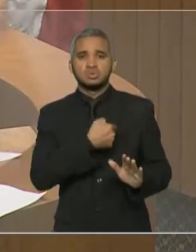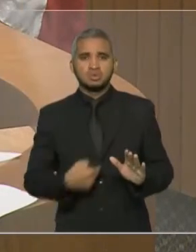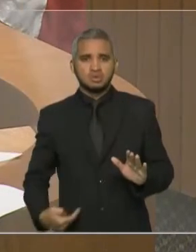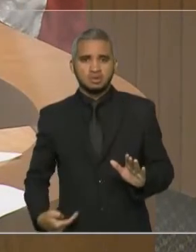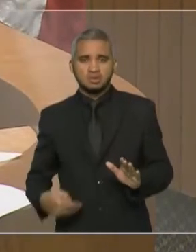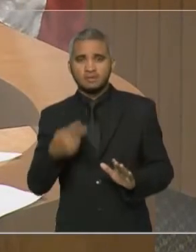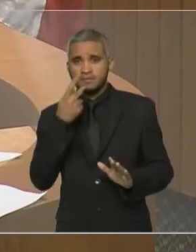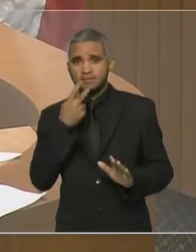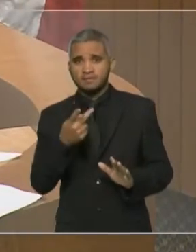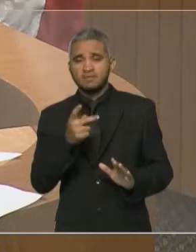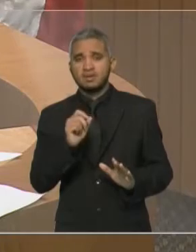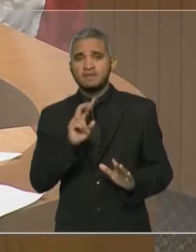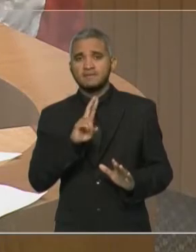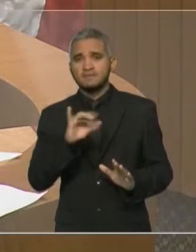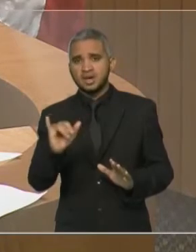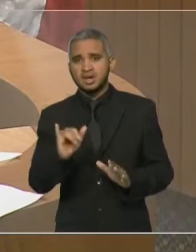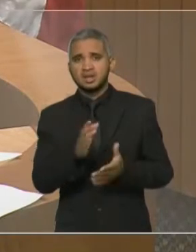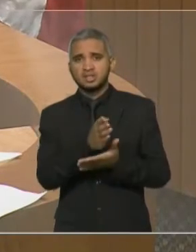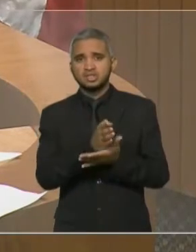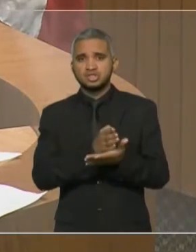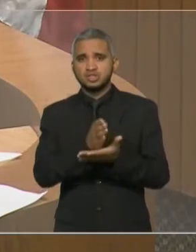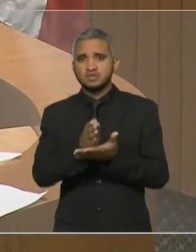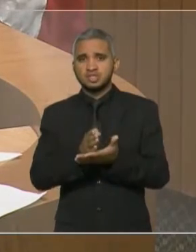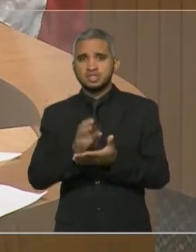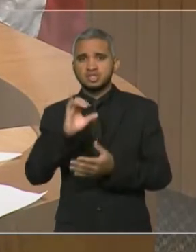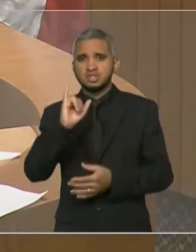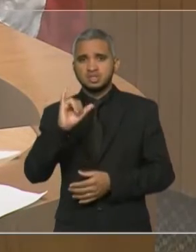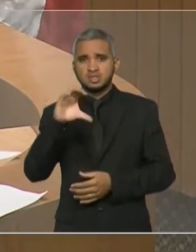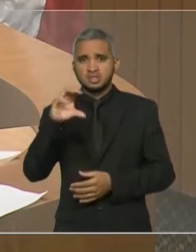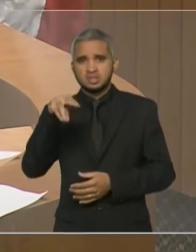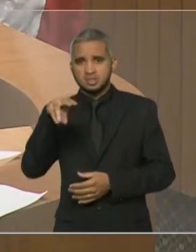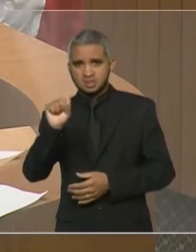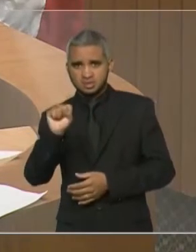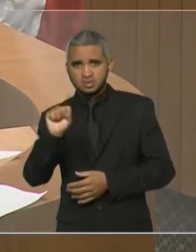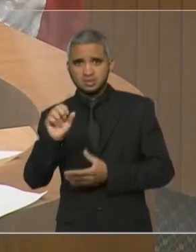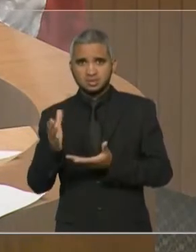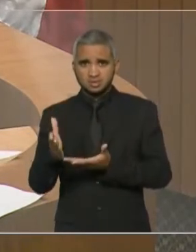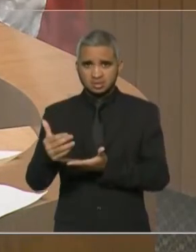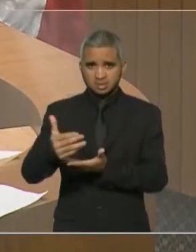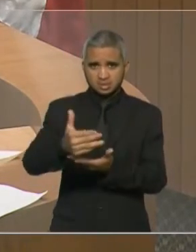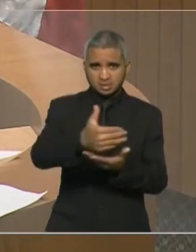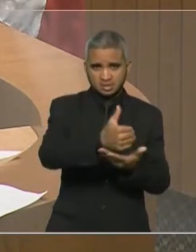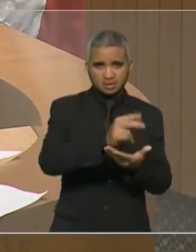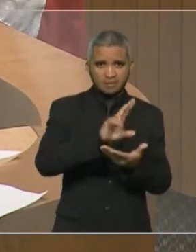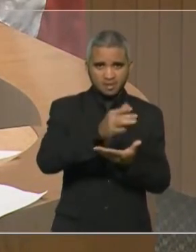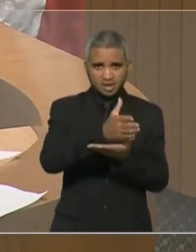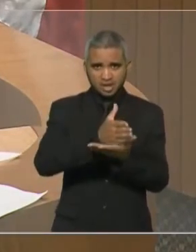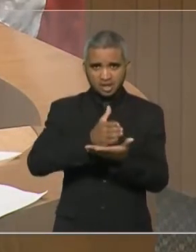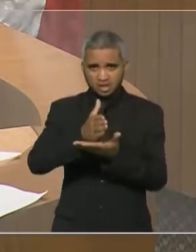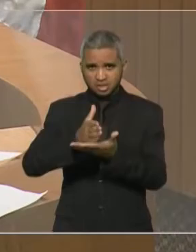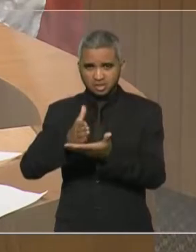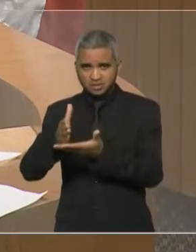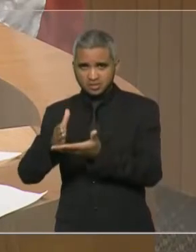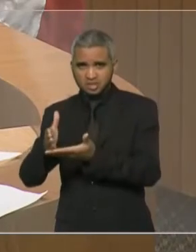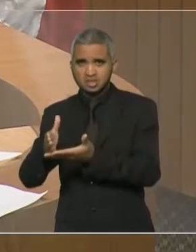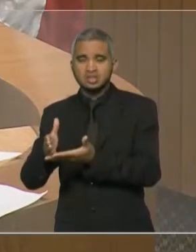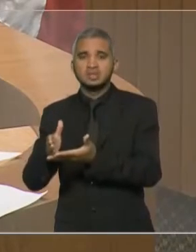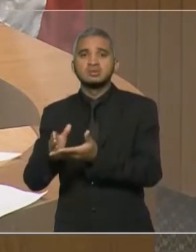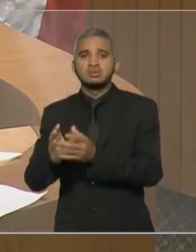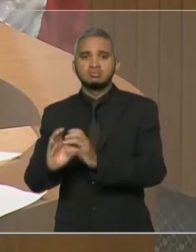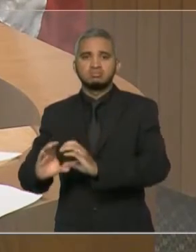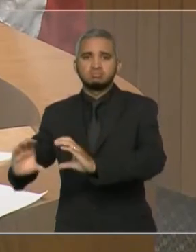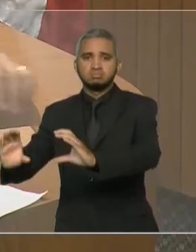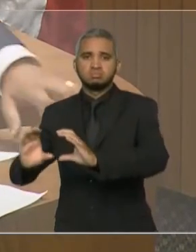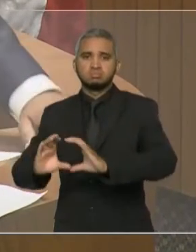a dividir este ICMS arrecadado pelos itens da cesta básica para famílias de